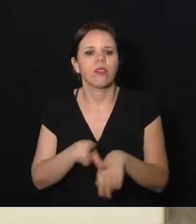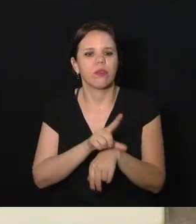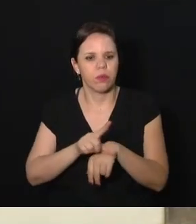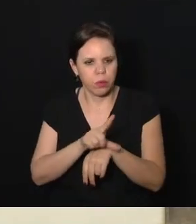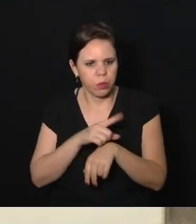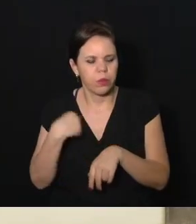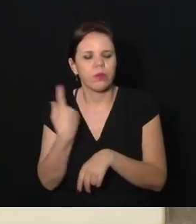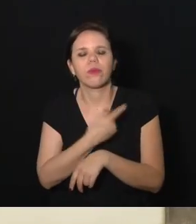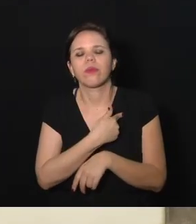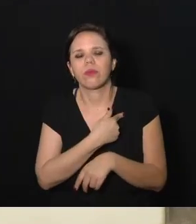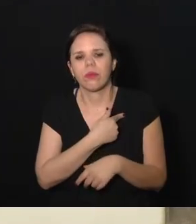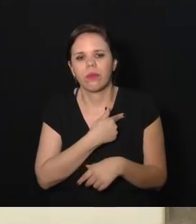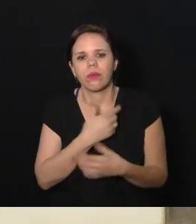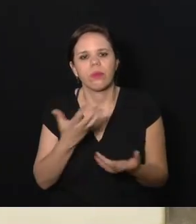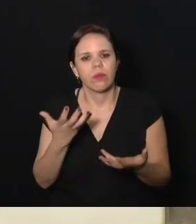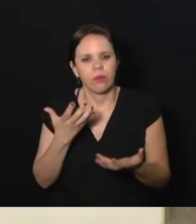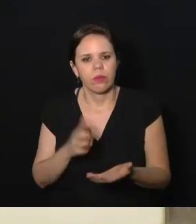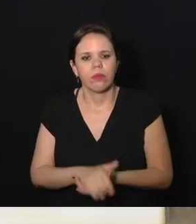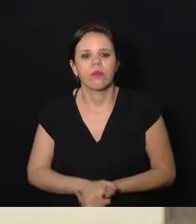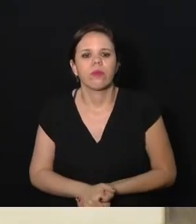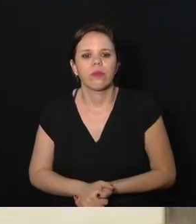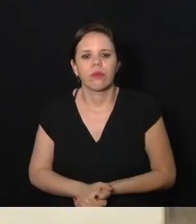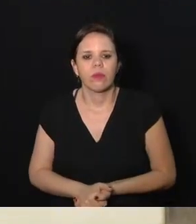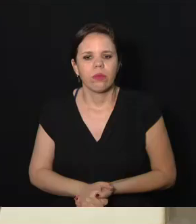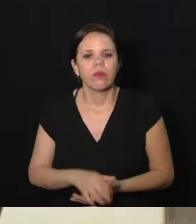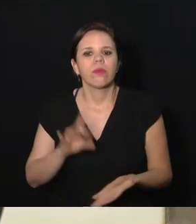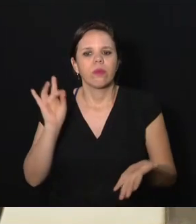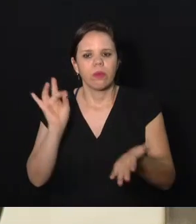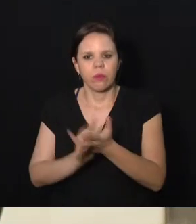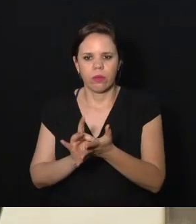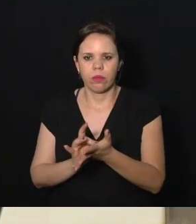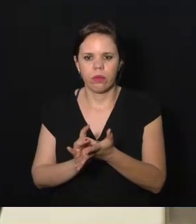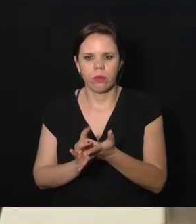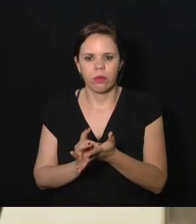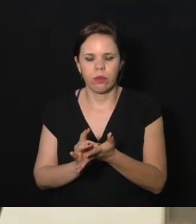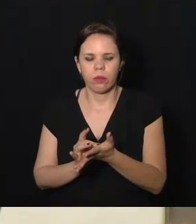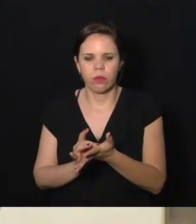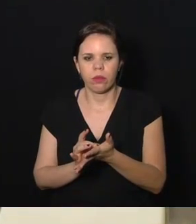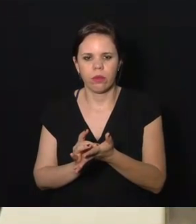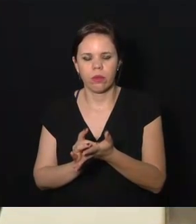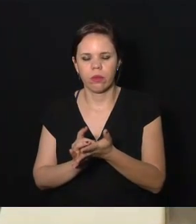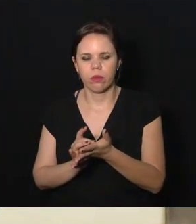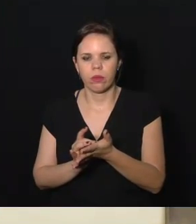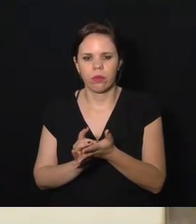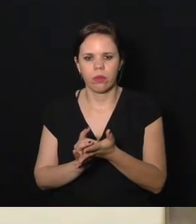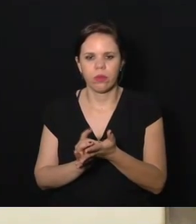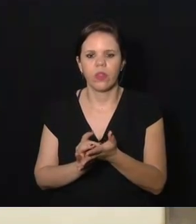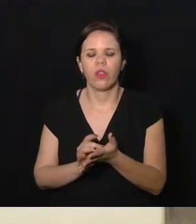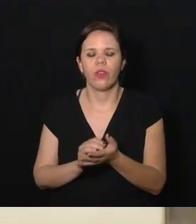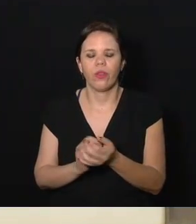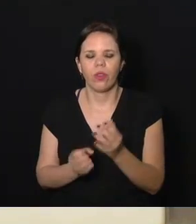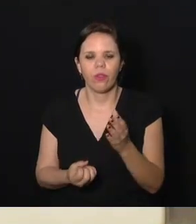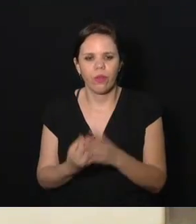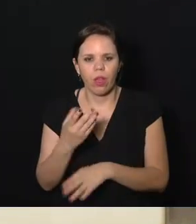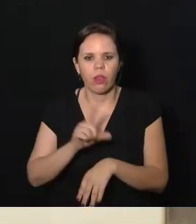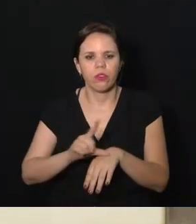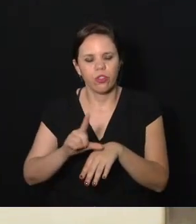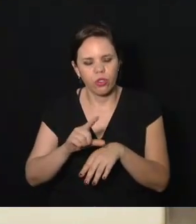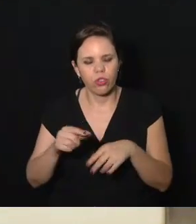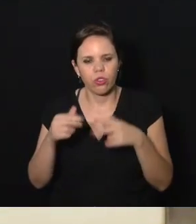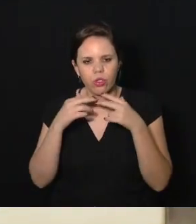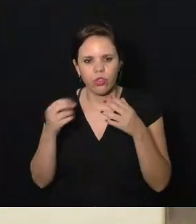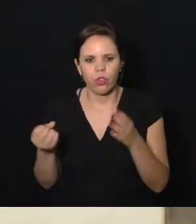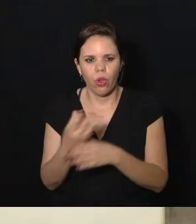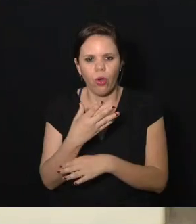nós estamos querendo realmente através de uma legislação eficiente, né, moderna,